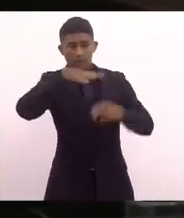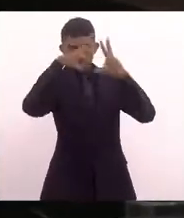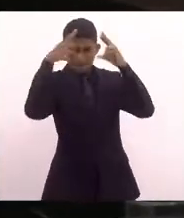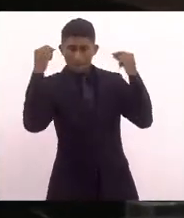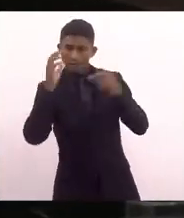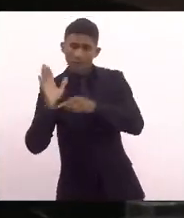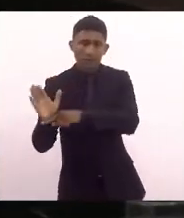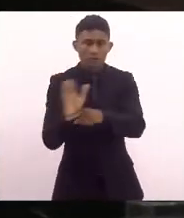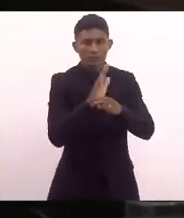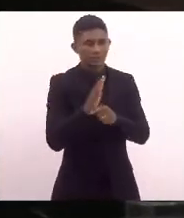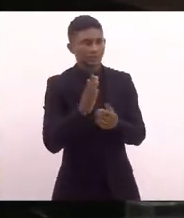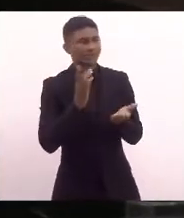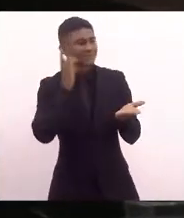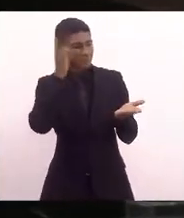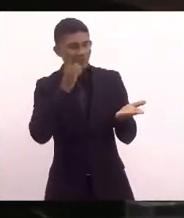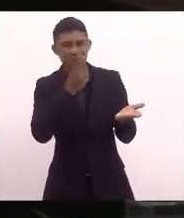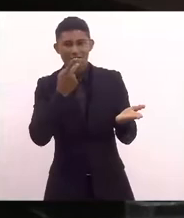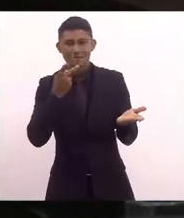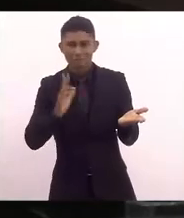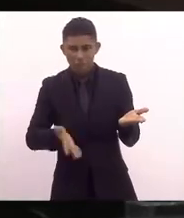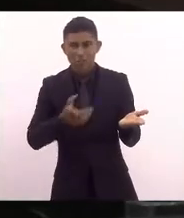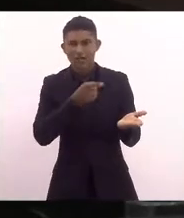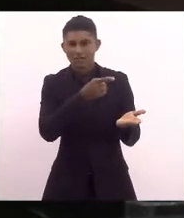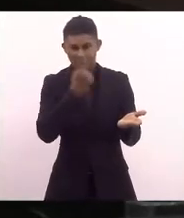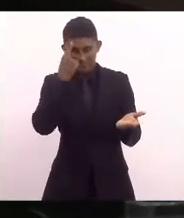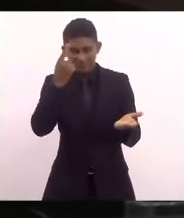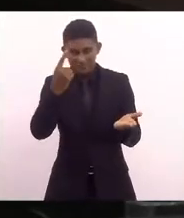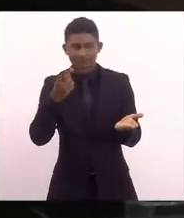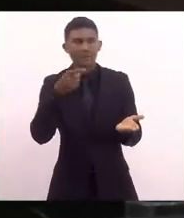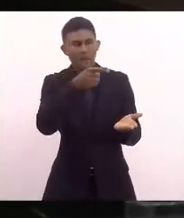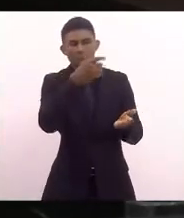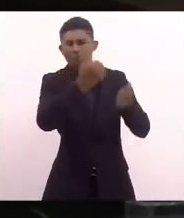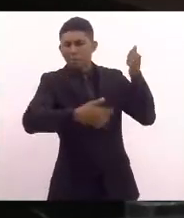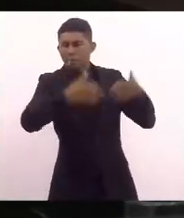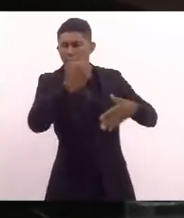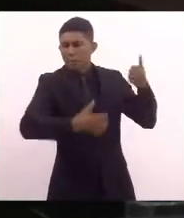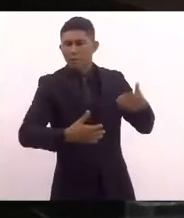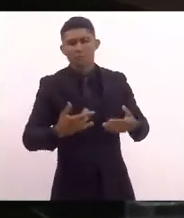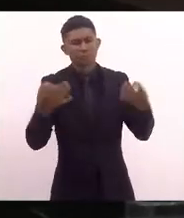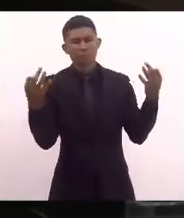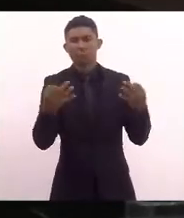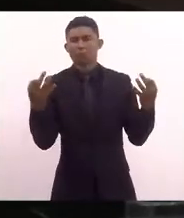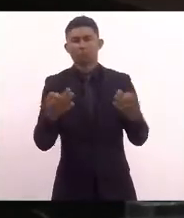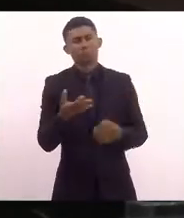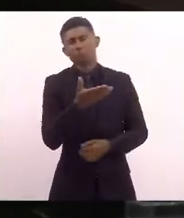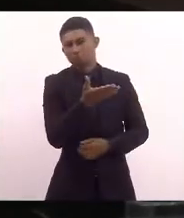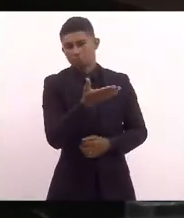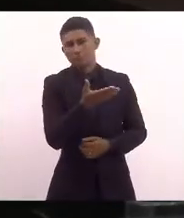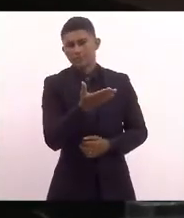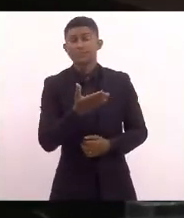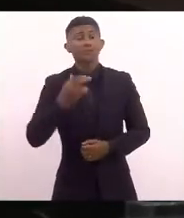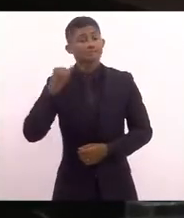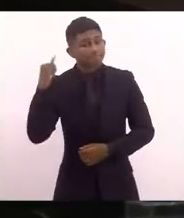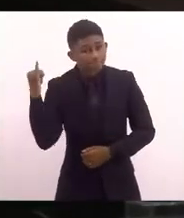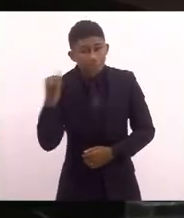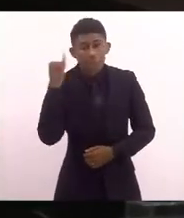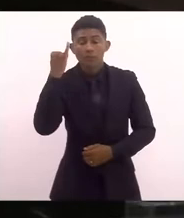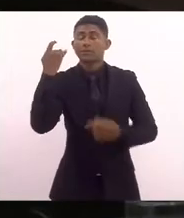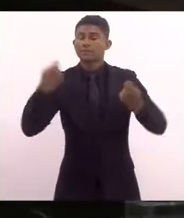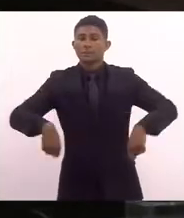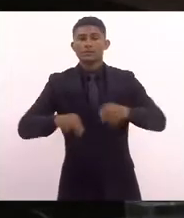já falou, não vou repetir, a fala dela foi completa, na íntegra, a respeito da necessidade de